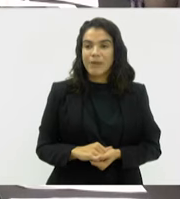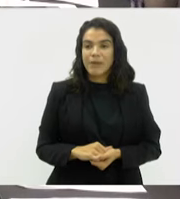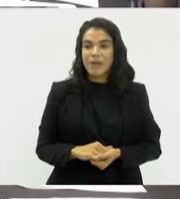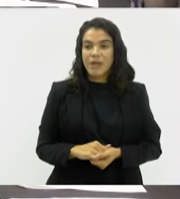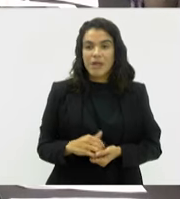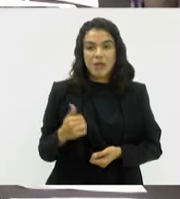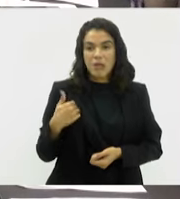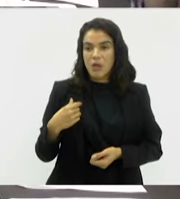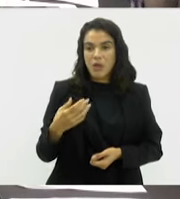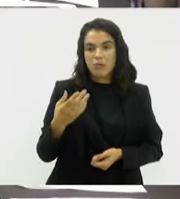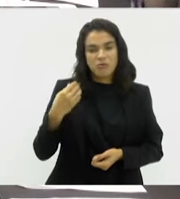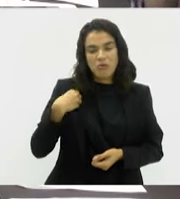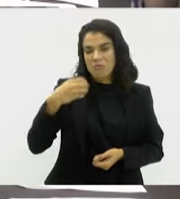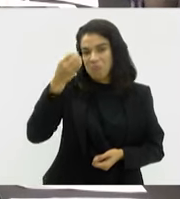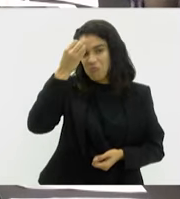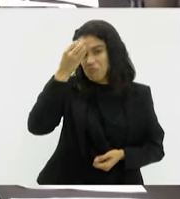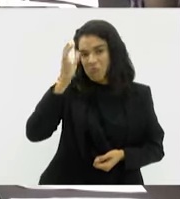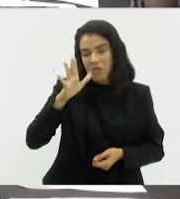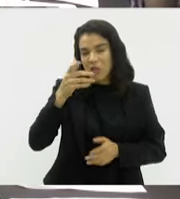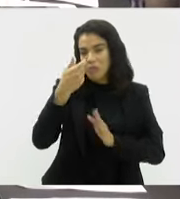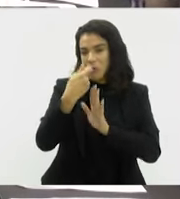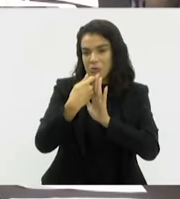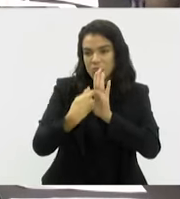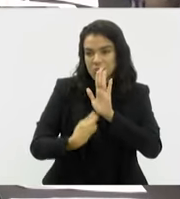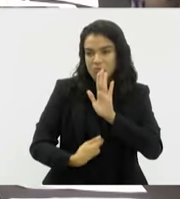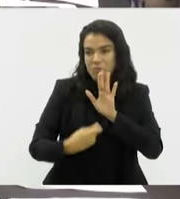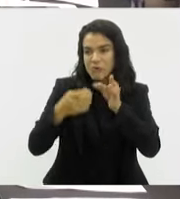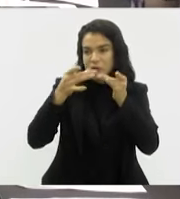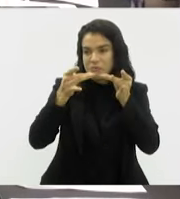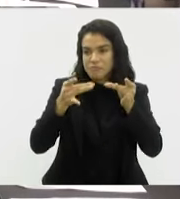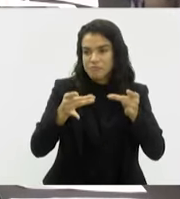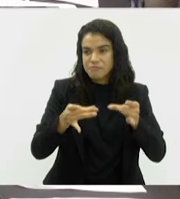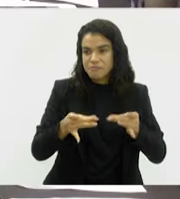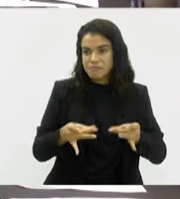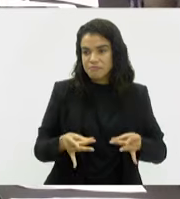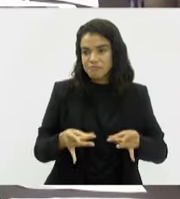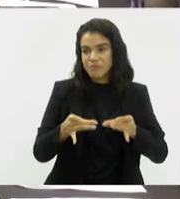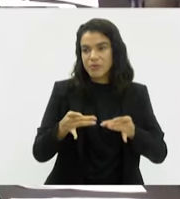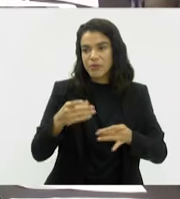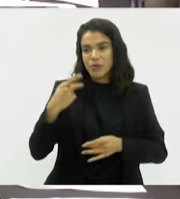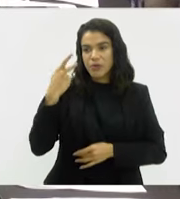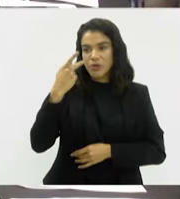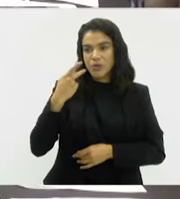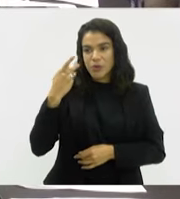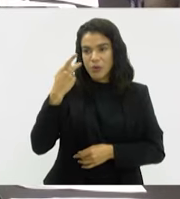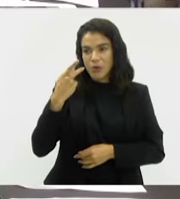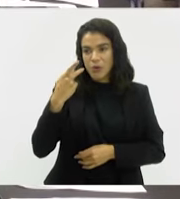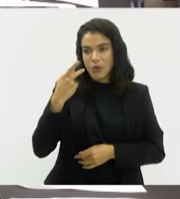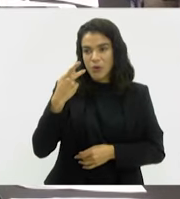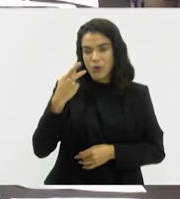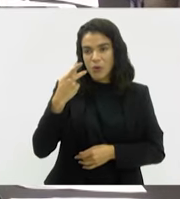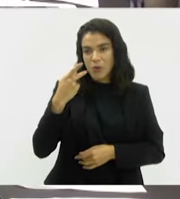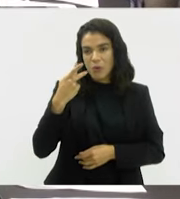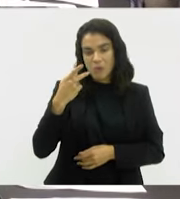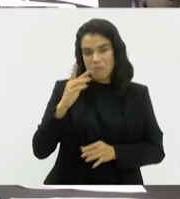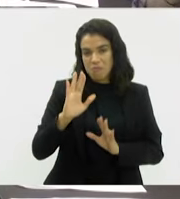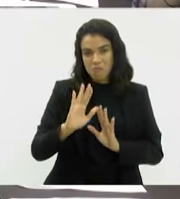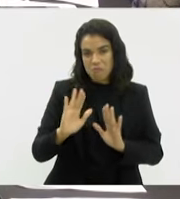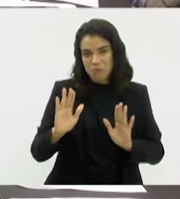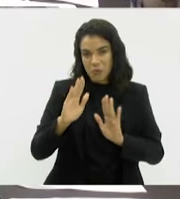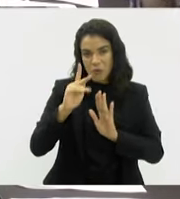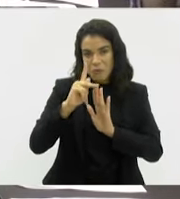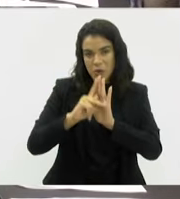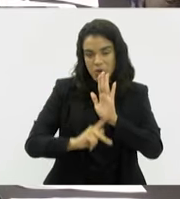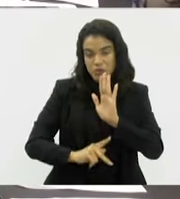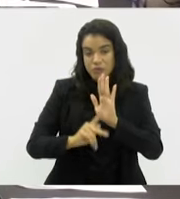não conheço, eu não me lembro, né, do texto na íntegra do projeto do deputado Delarole,